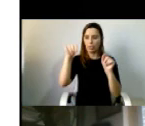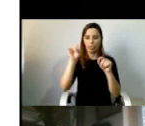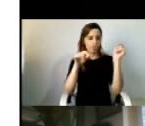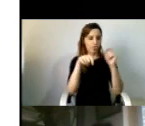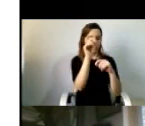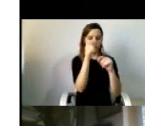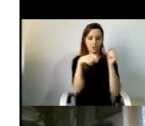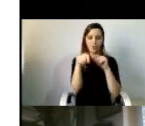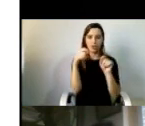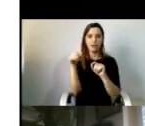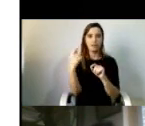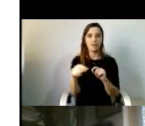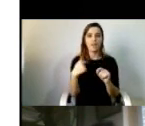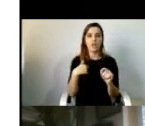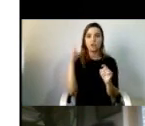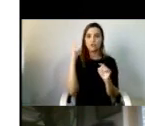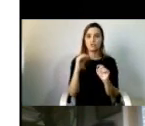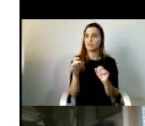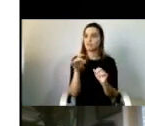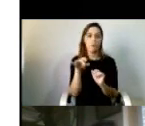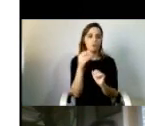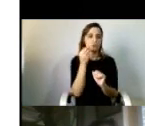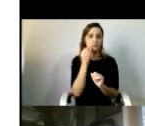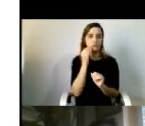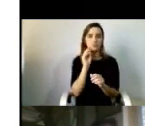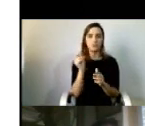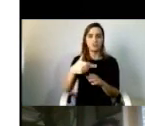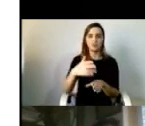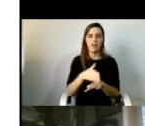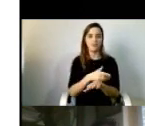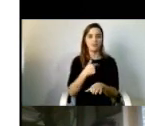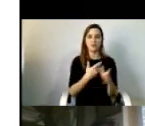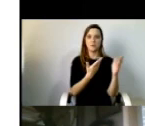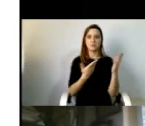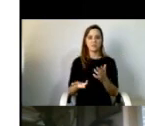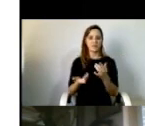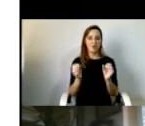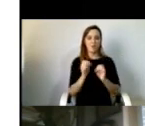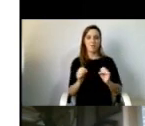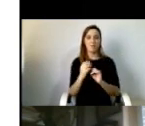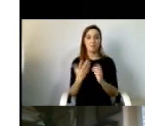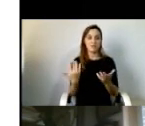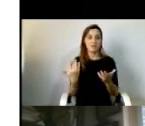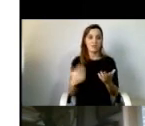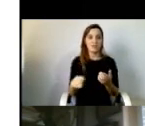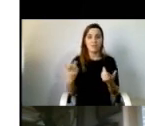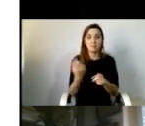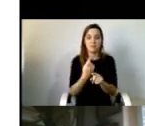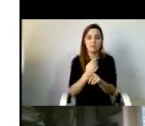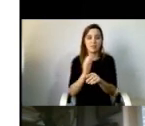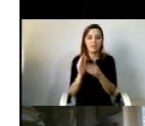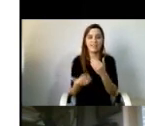na tela, que eu não sei de onde é que vieram, não estavam na minha apresentação inicial, mas são nestas coisas que acontecem